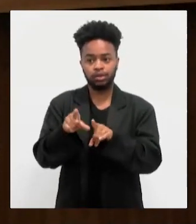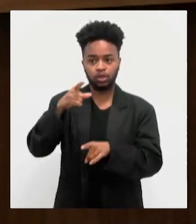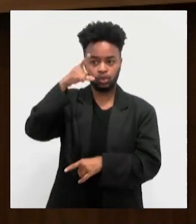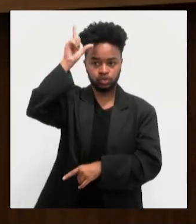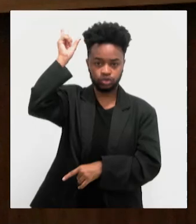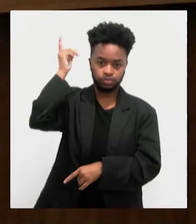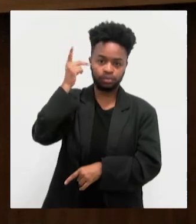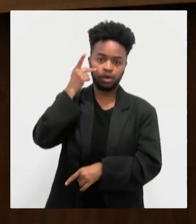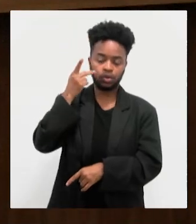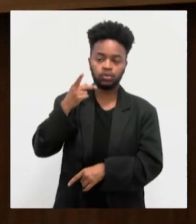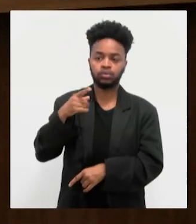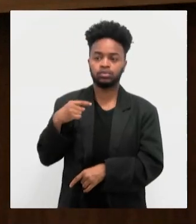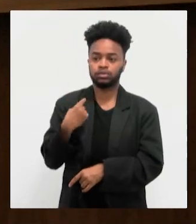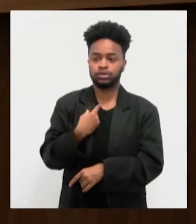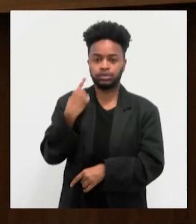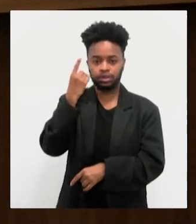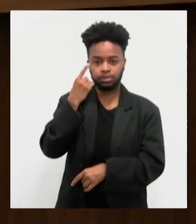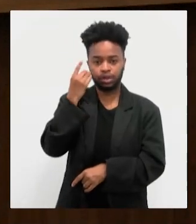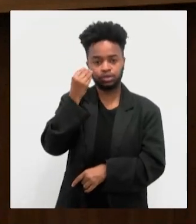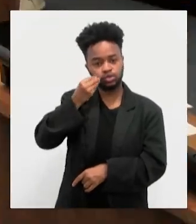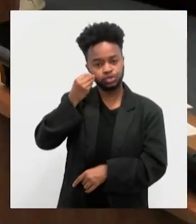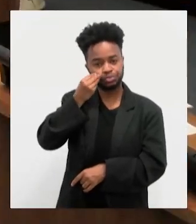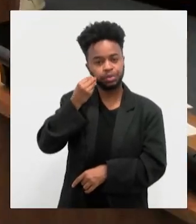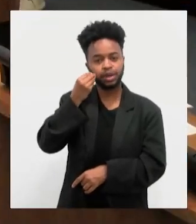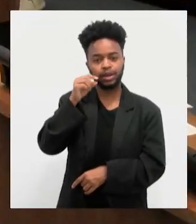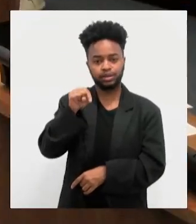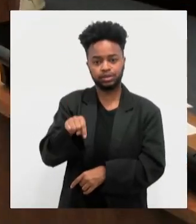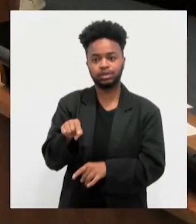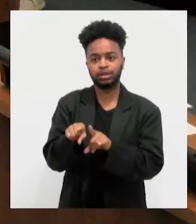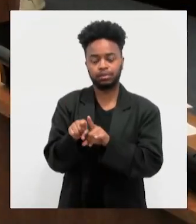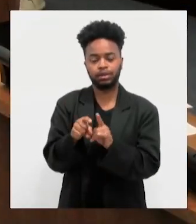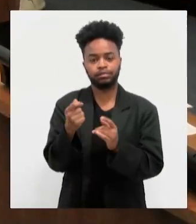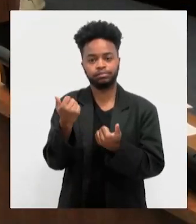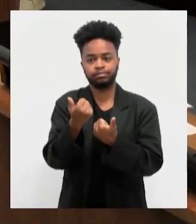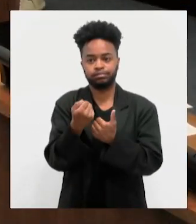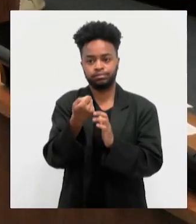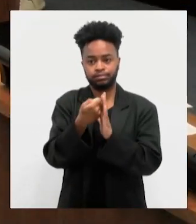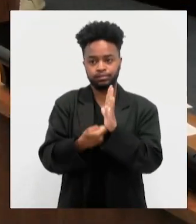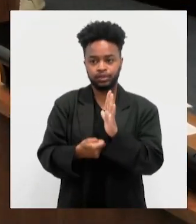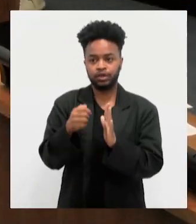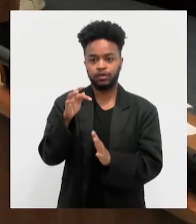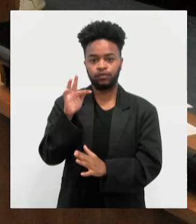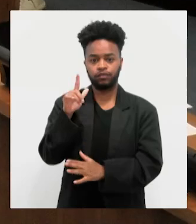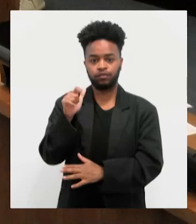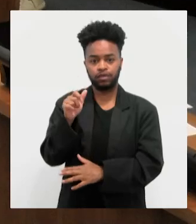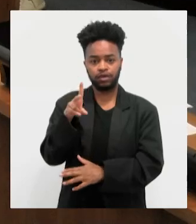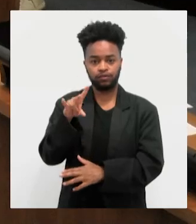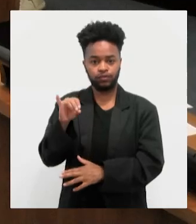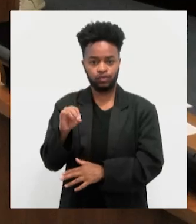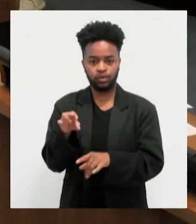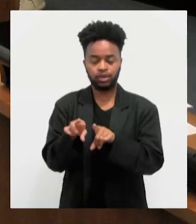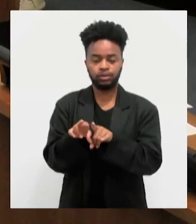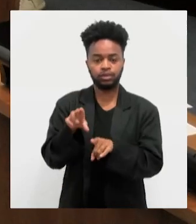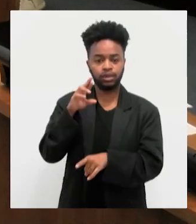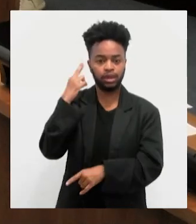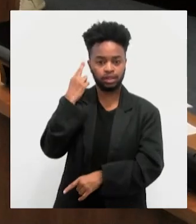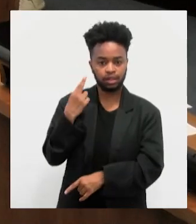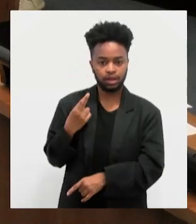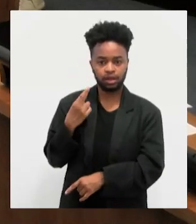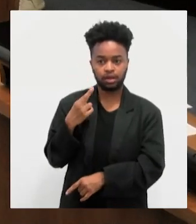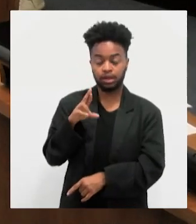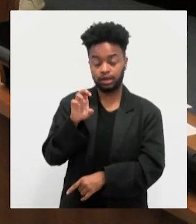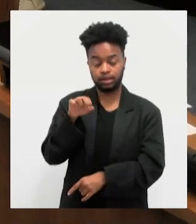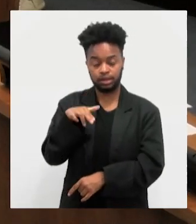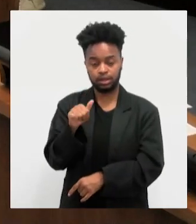também nosso companheiro Luiz Paulo, decano, é coautor, Flávio Serafini, Renato Machado e o nosso imperador